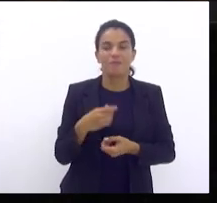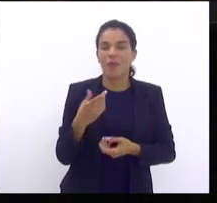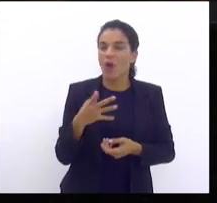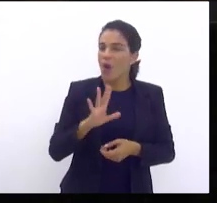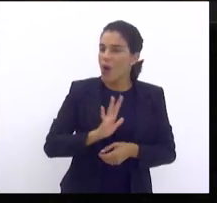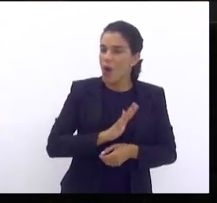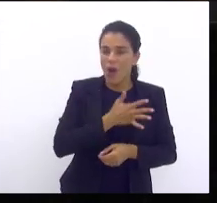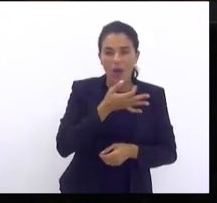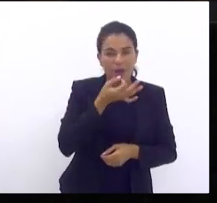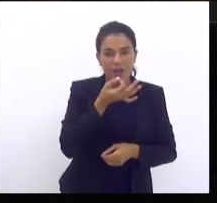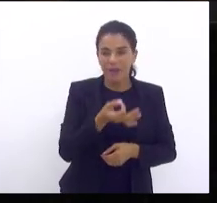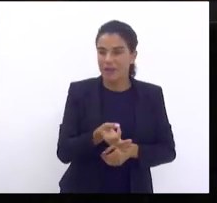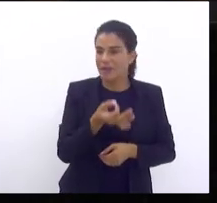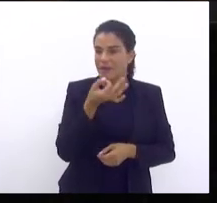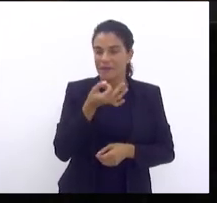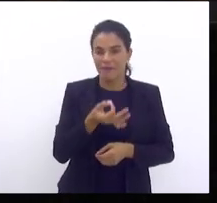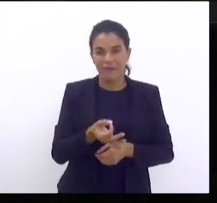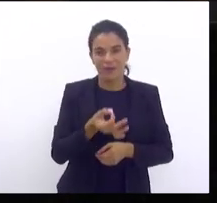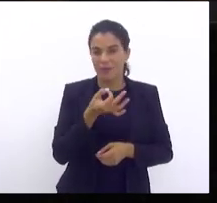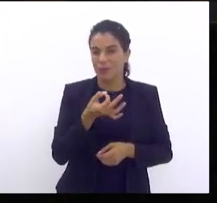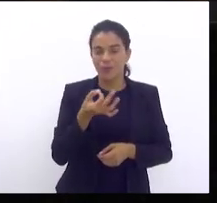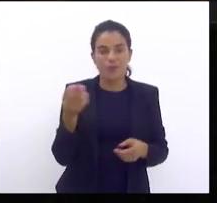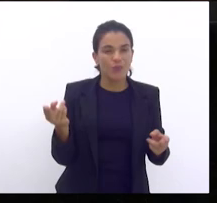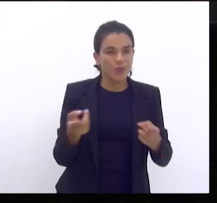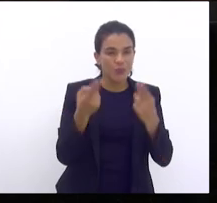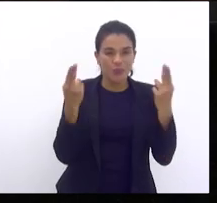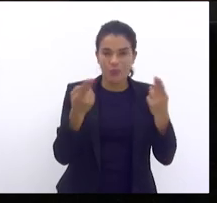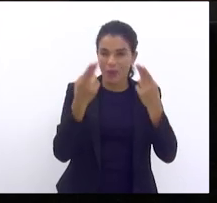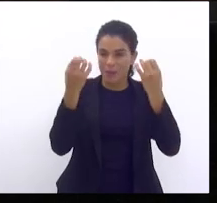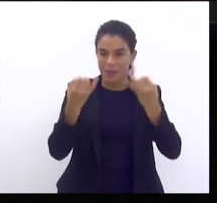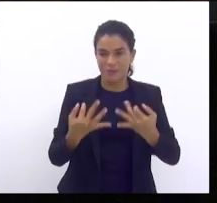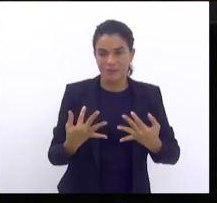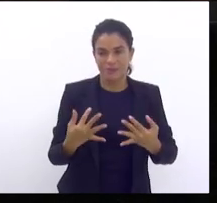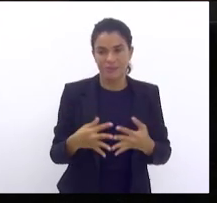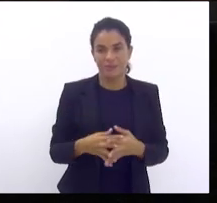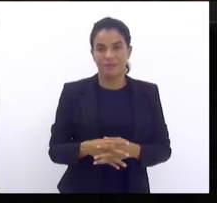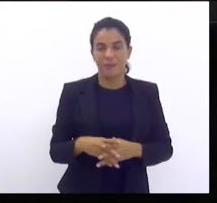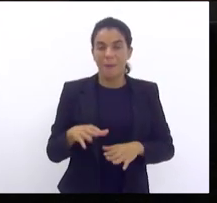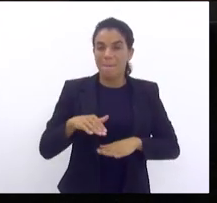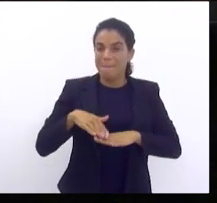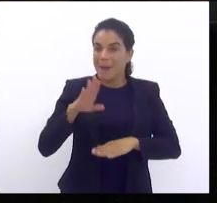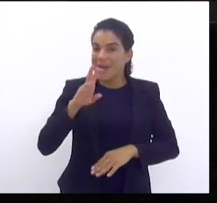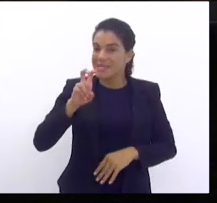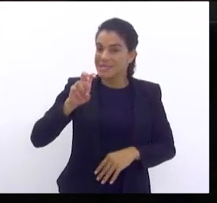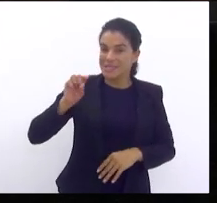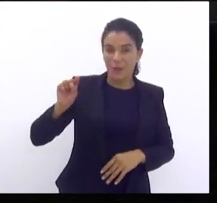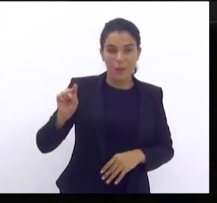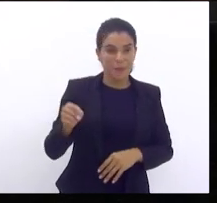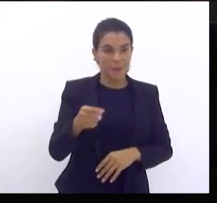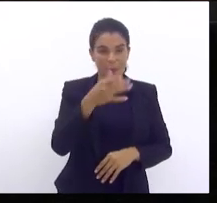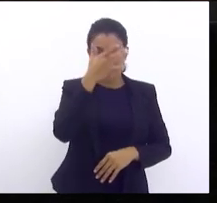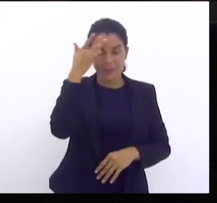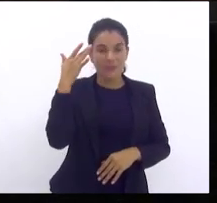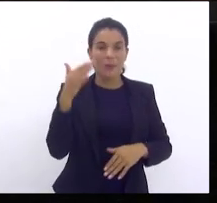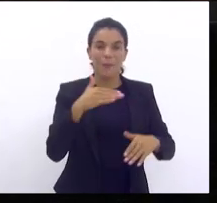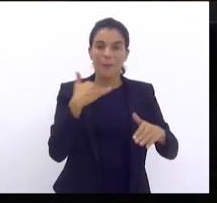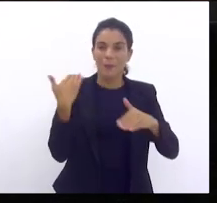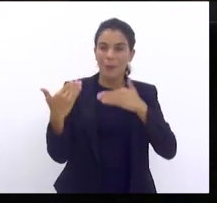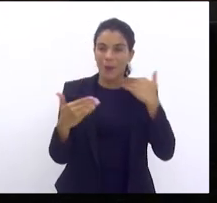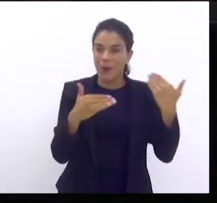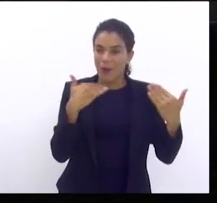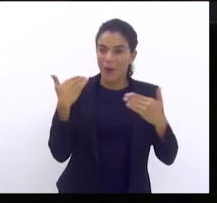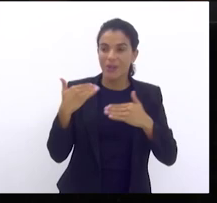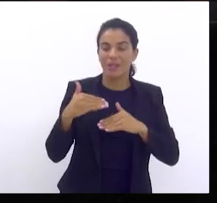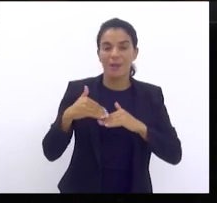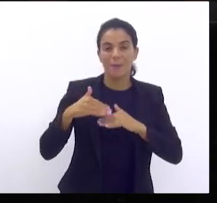desgraça que você não dá nem para dimensionar mais de 5.000 mortos e que sá mais de